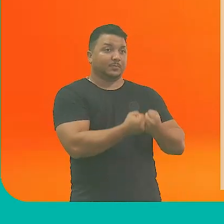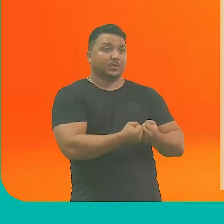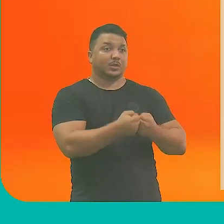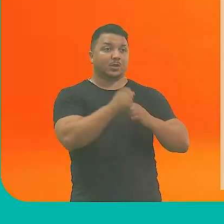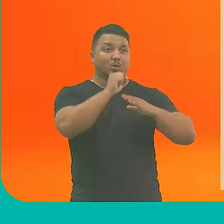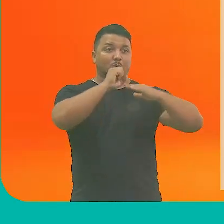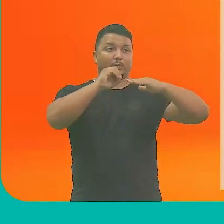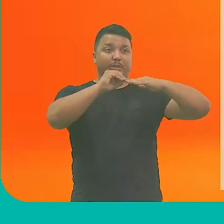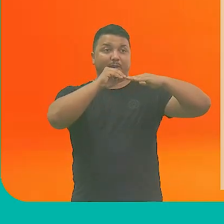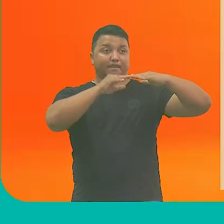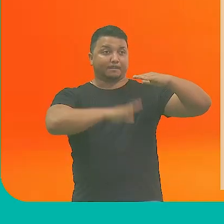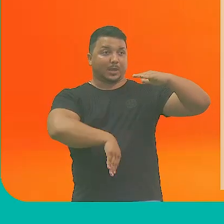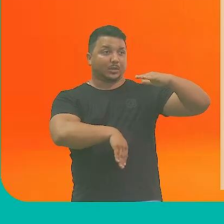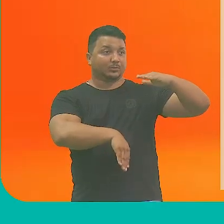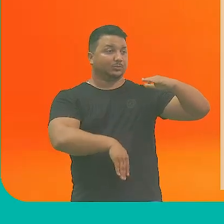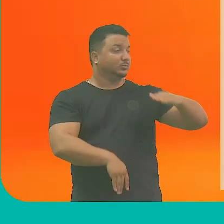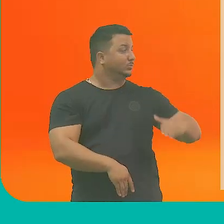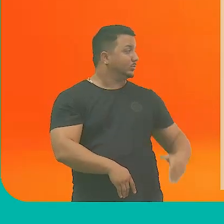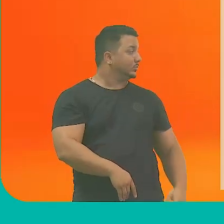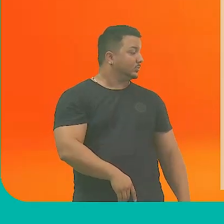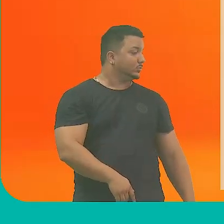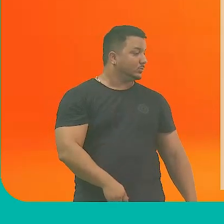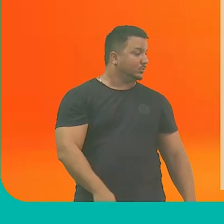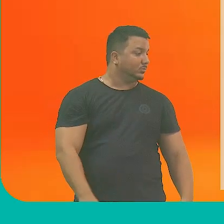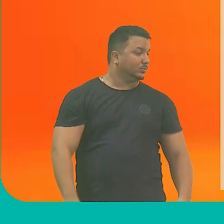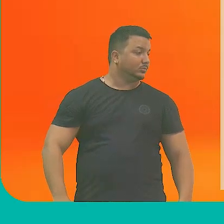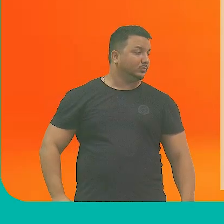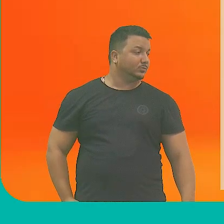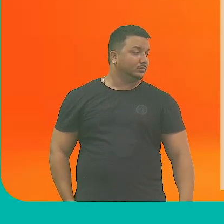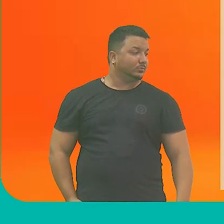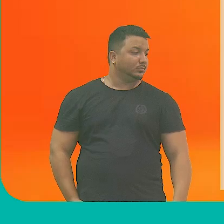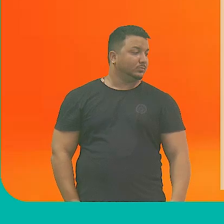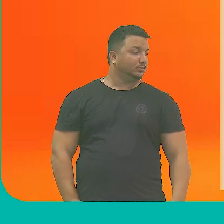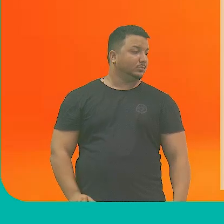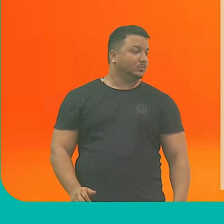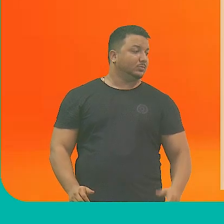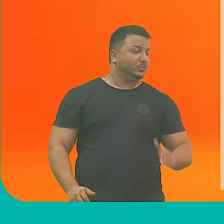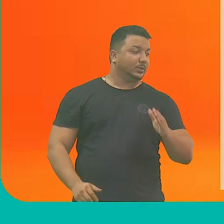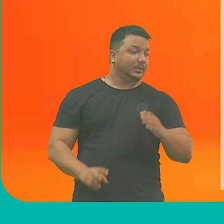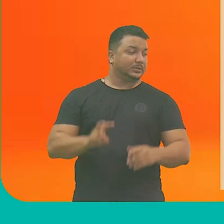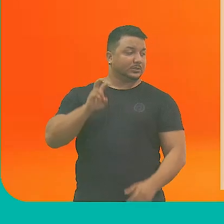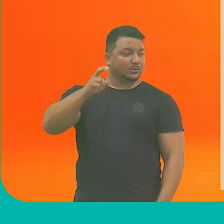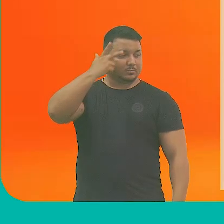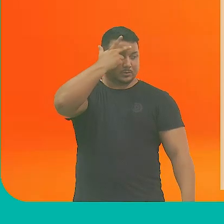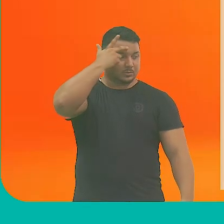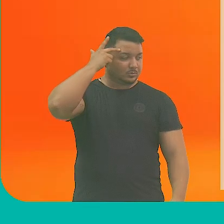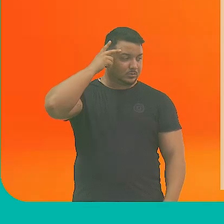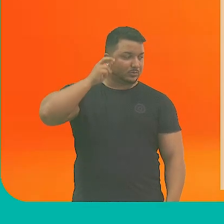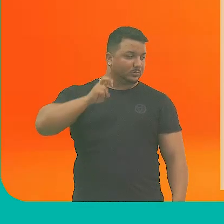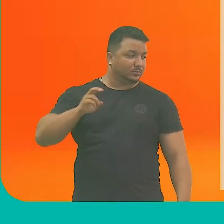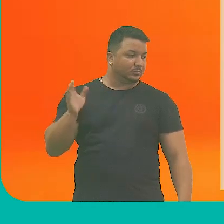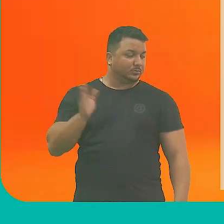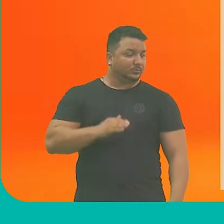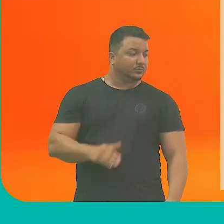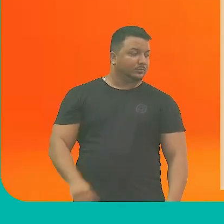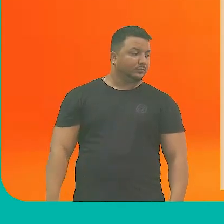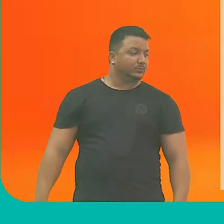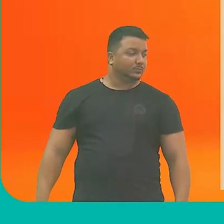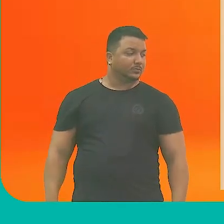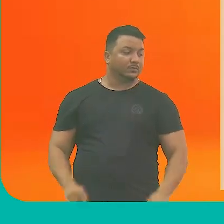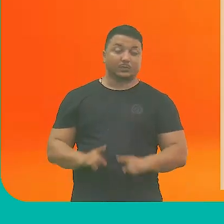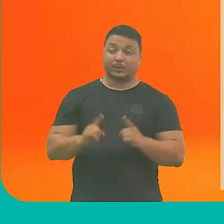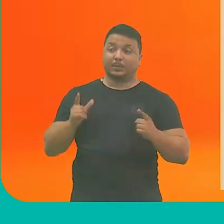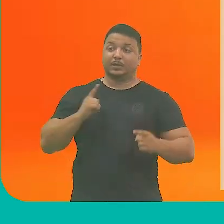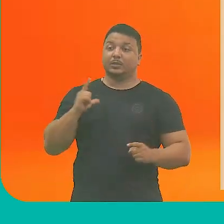abaixo da média tem todas essas 5 pessoas aqui, não tem? Só que tem que estar